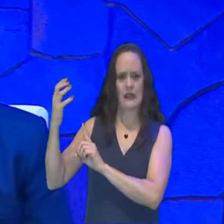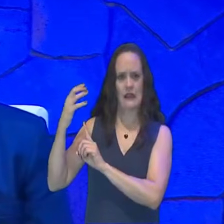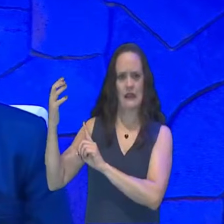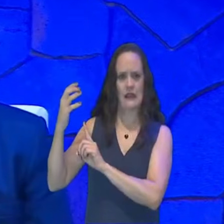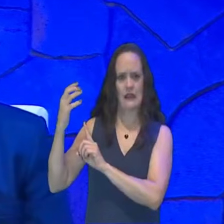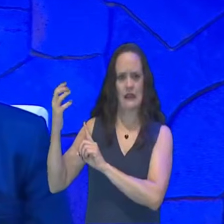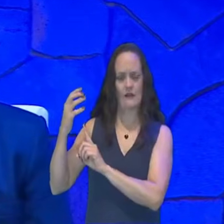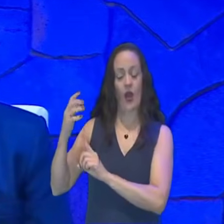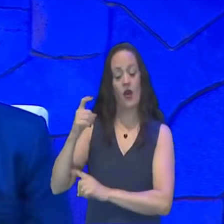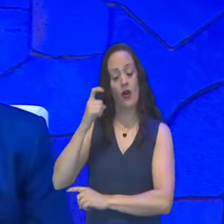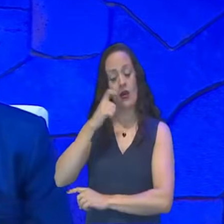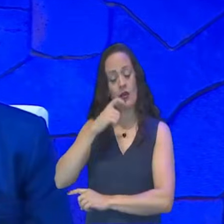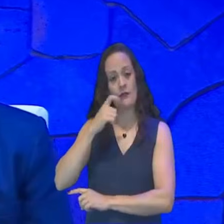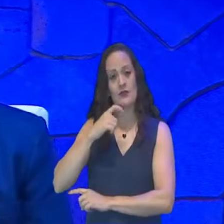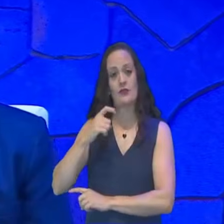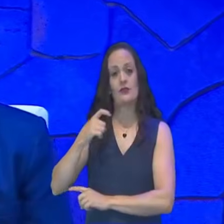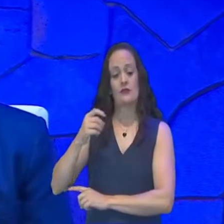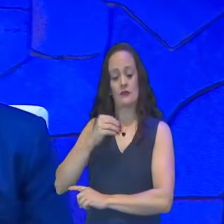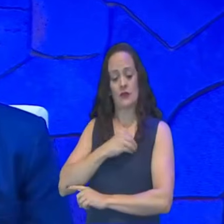mentiras.